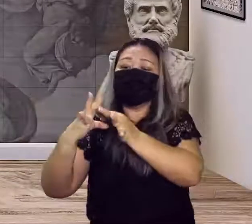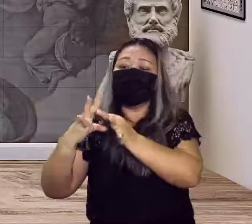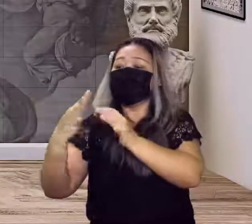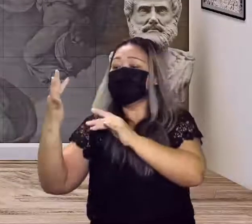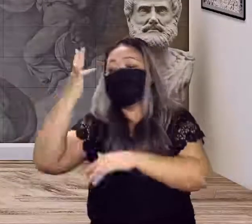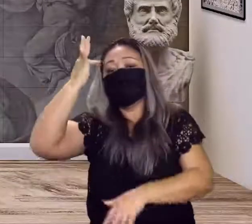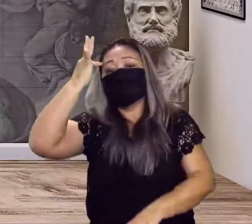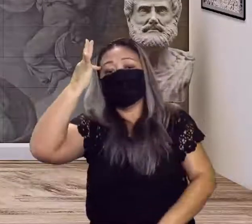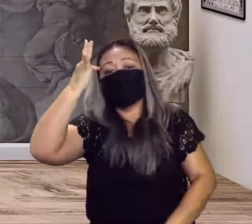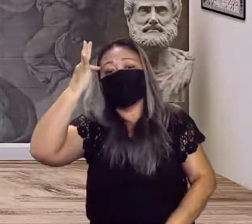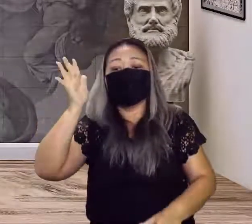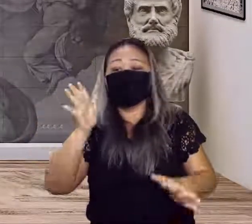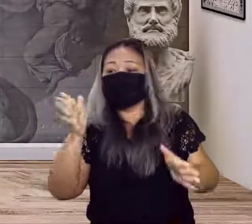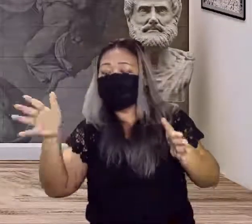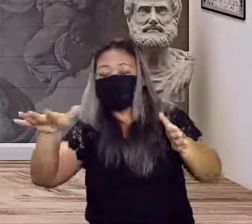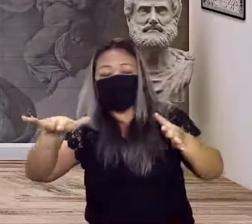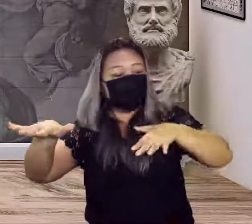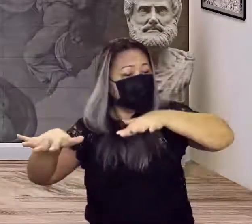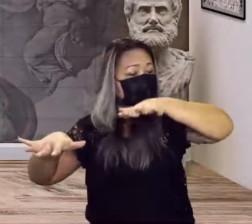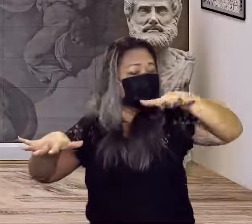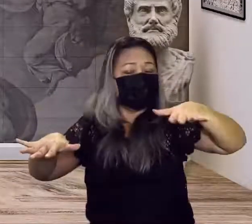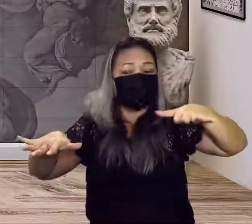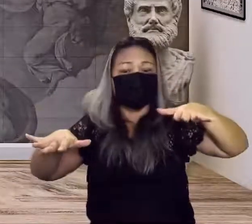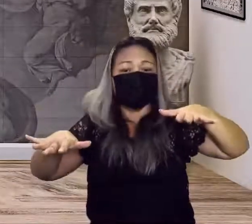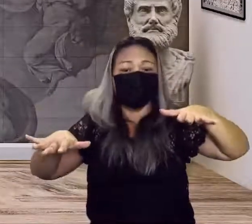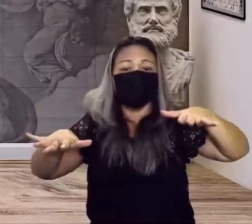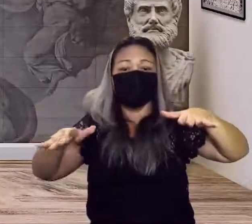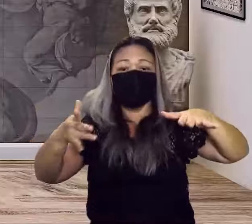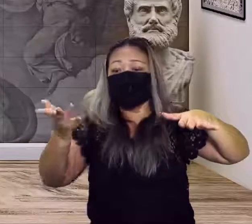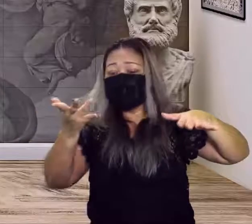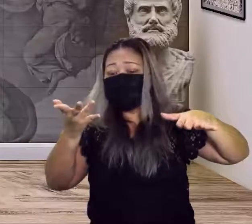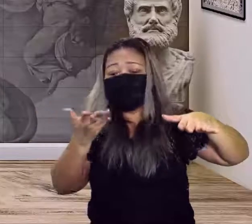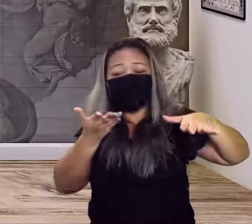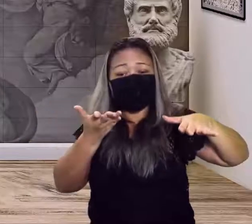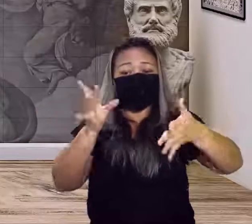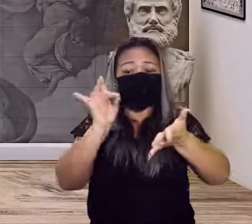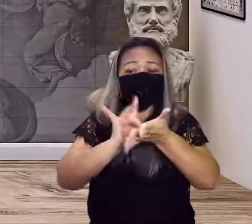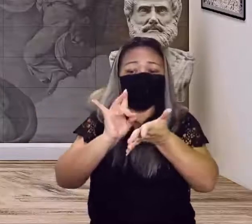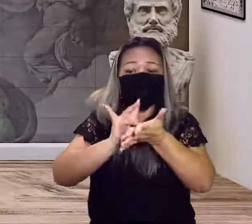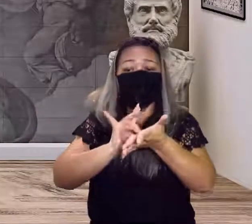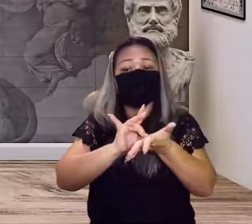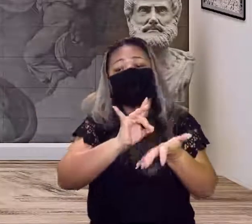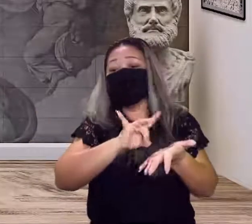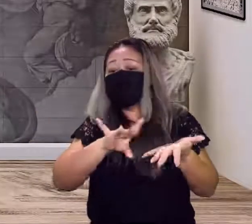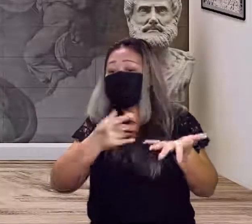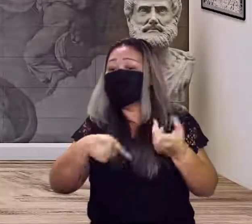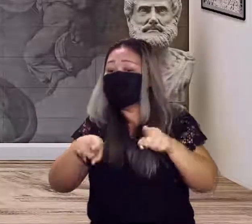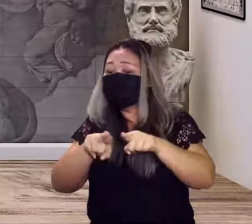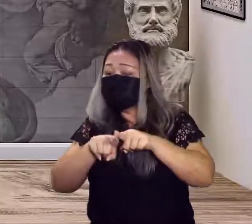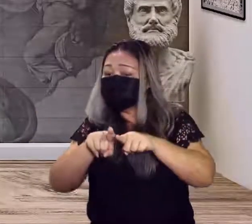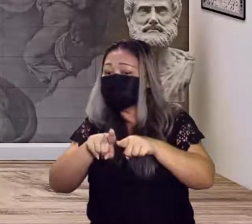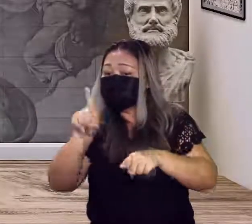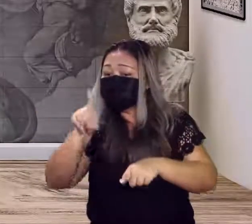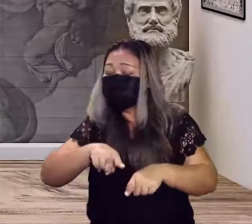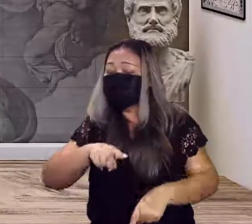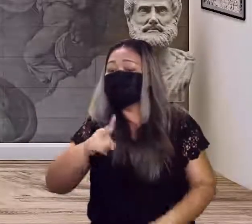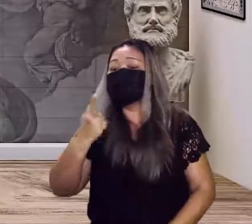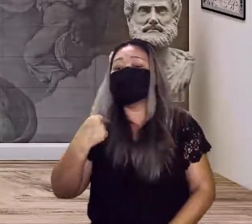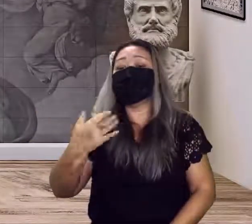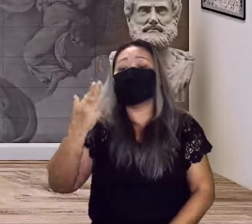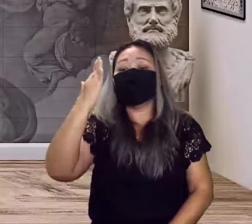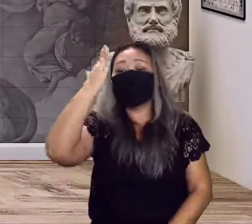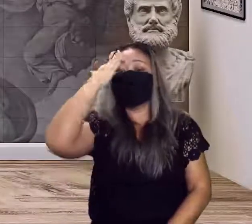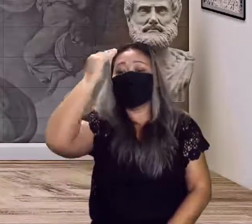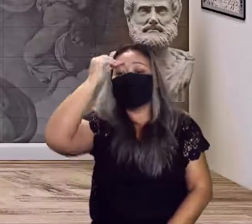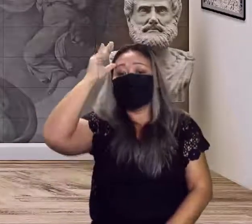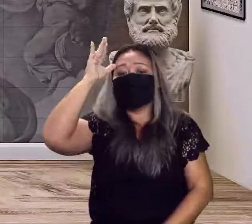pela filosofia desse lado. Então, é busca da verdade, do real e da sabedoria. Entenderam? Aí ele diz,